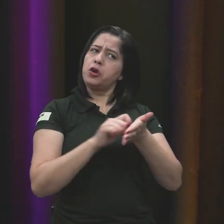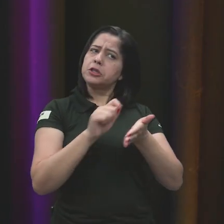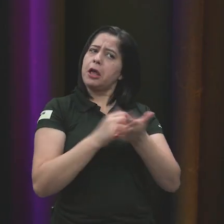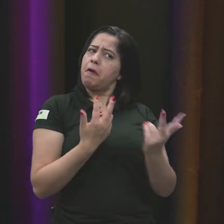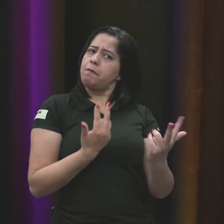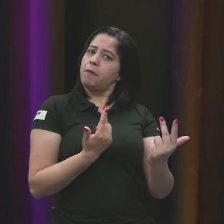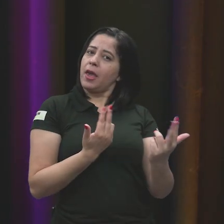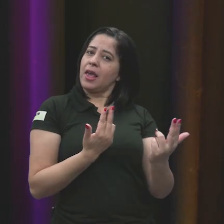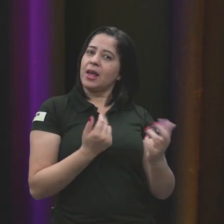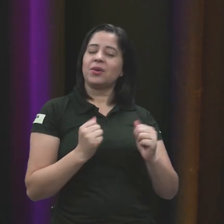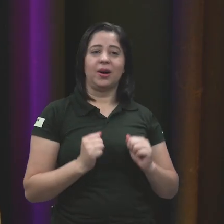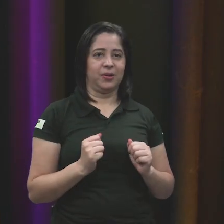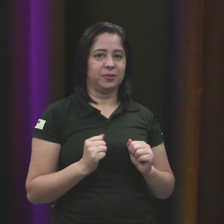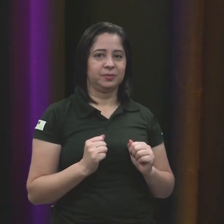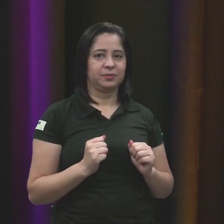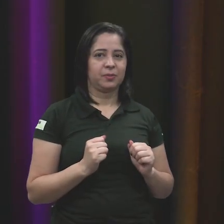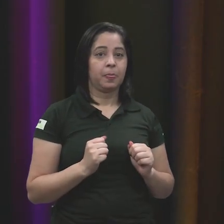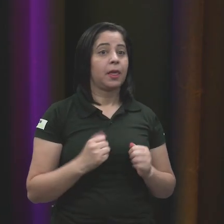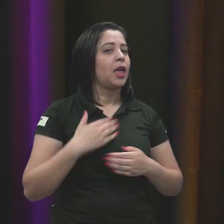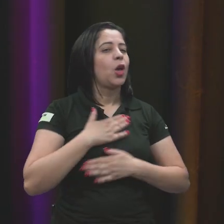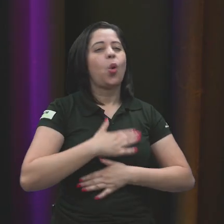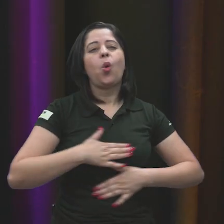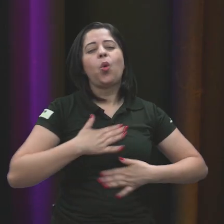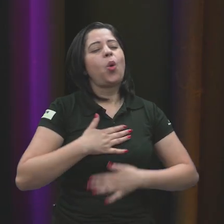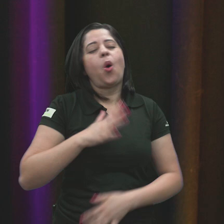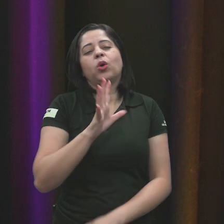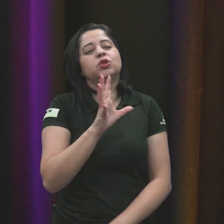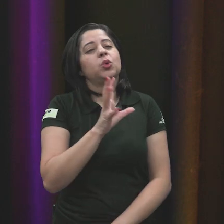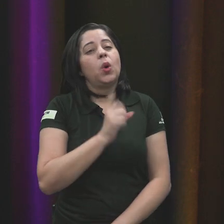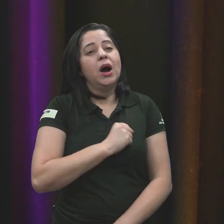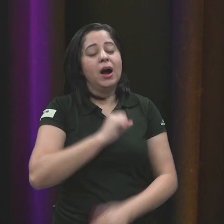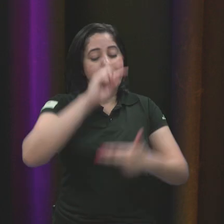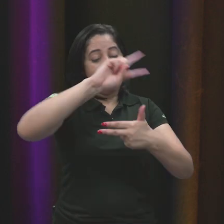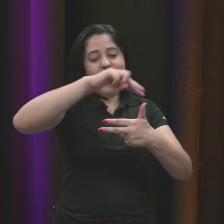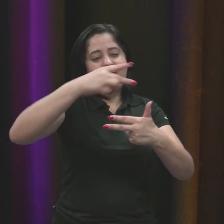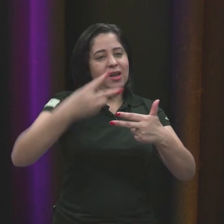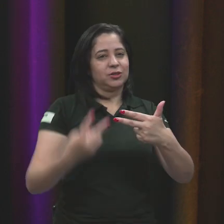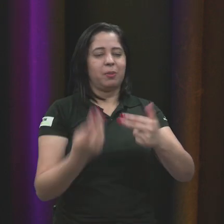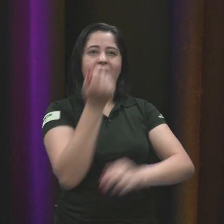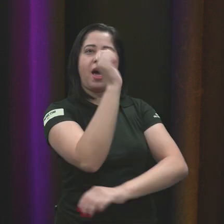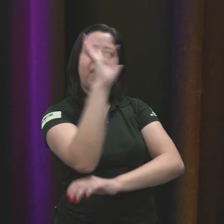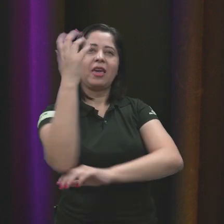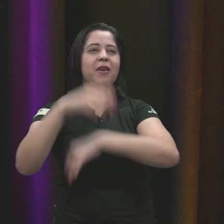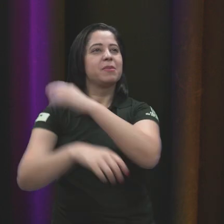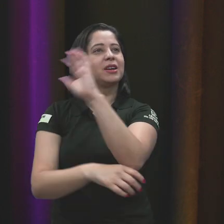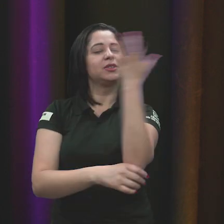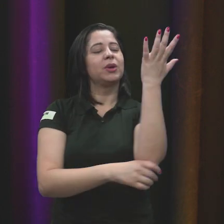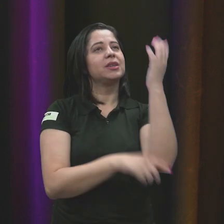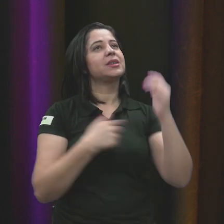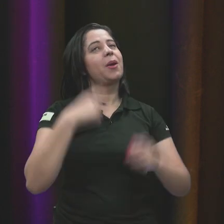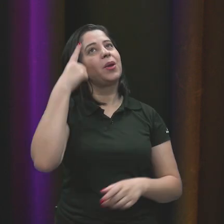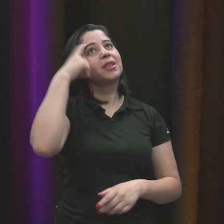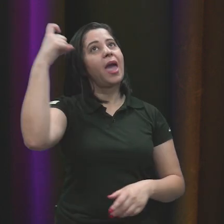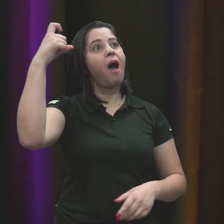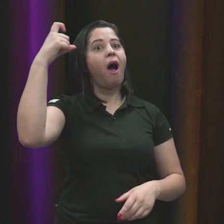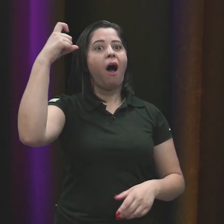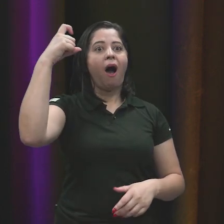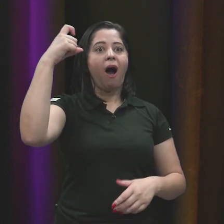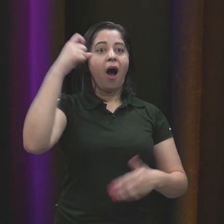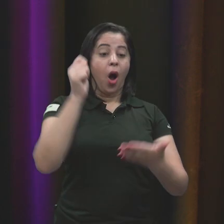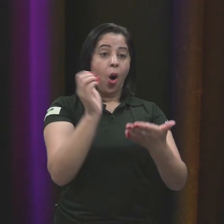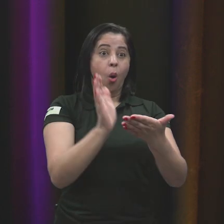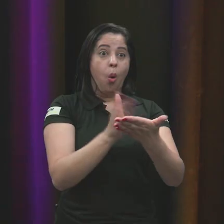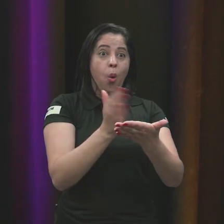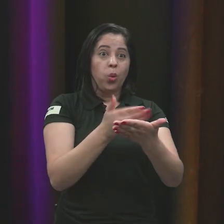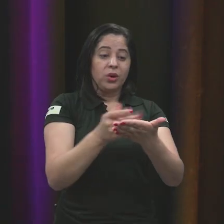me arriscar, né? Eu gosto muito do Vale do Paraíba, amo a natureza do Vale do Paraíba, então eu falei assim, vou falar sobre o Vale do Paraíba.